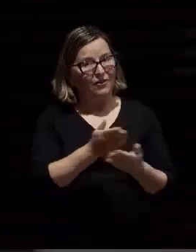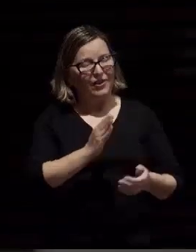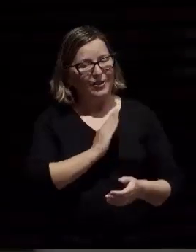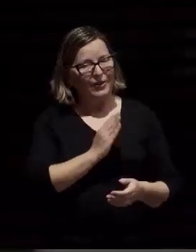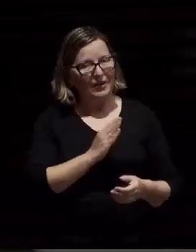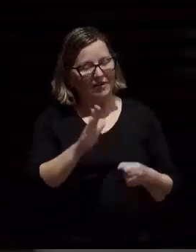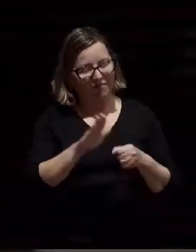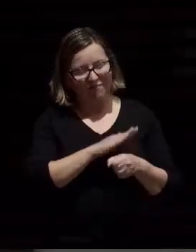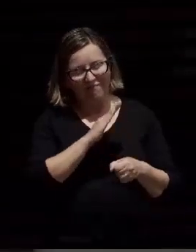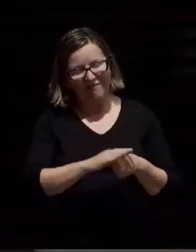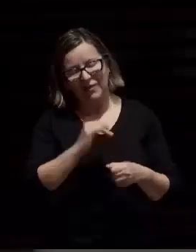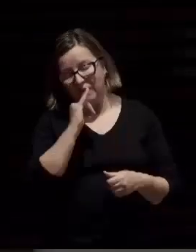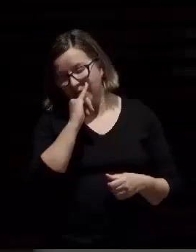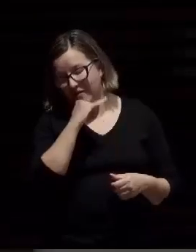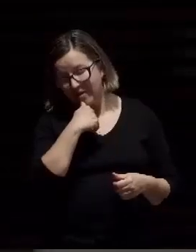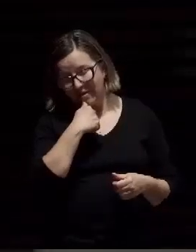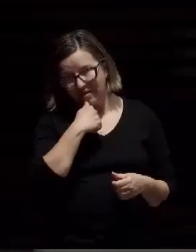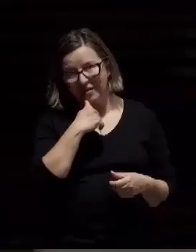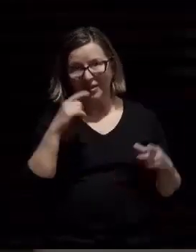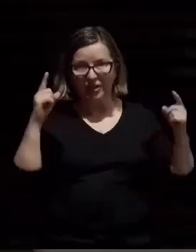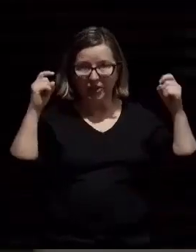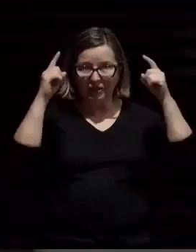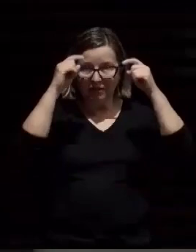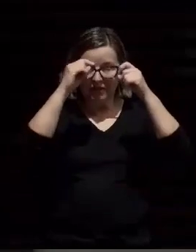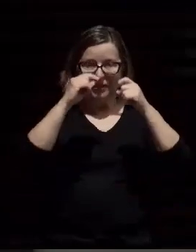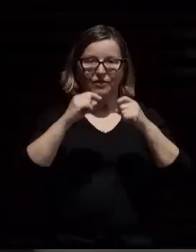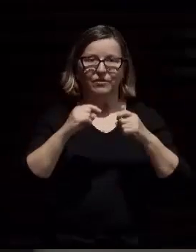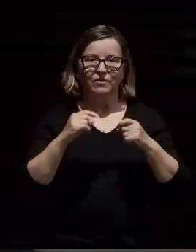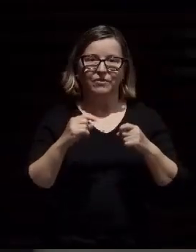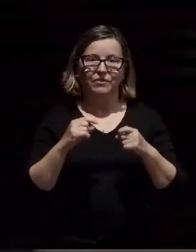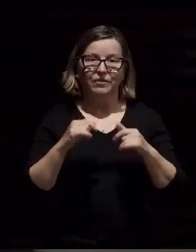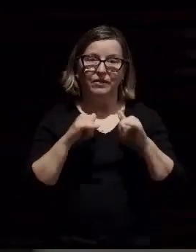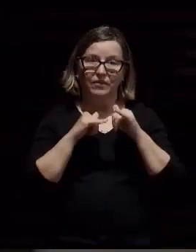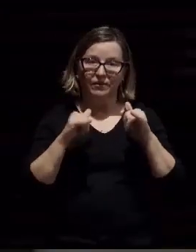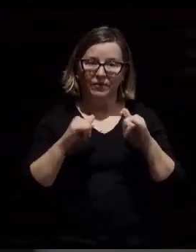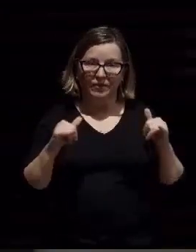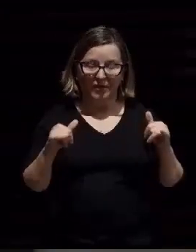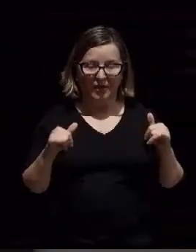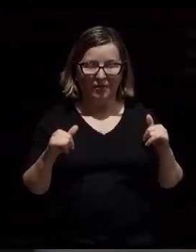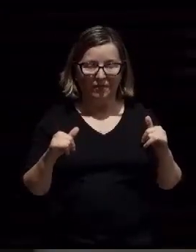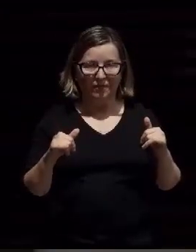É difícil você comunicar certas verdades para uma pessoa triste.